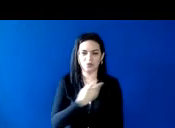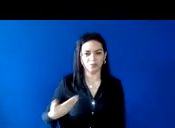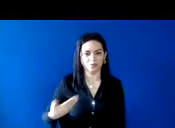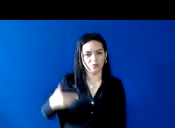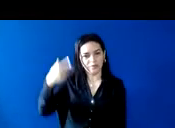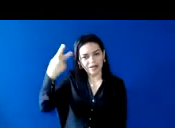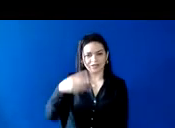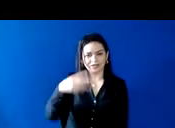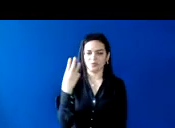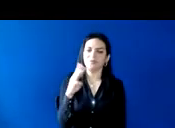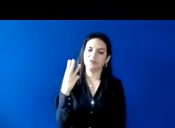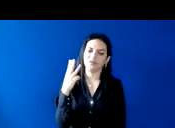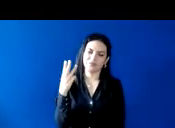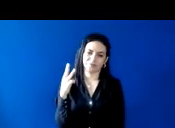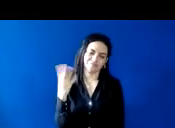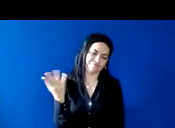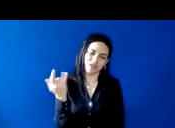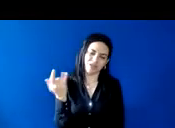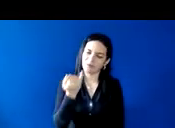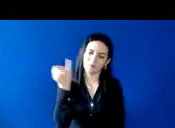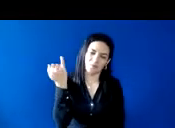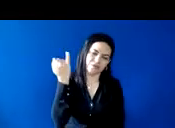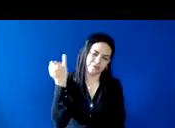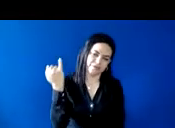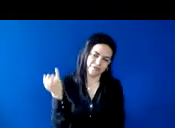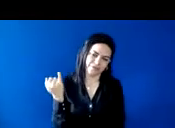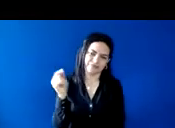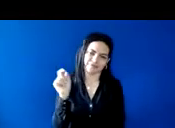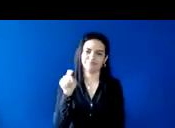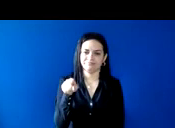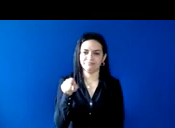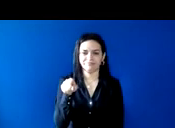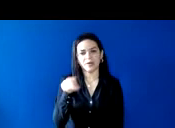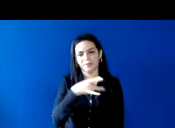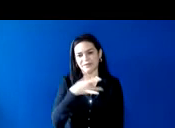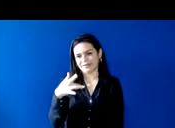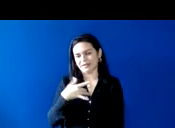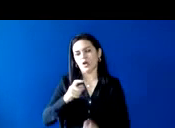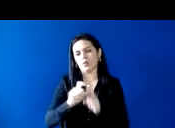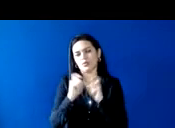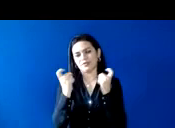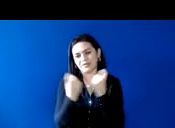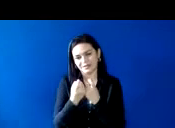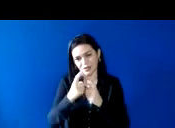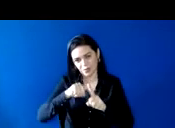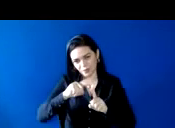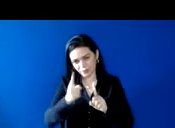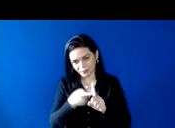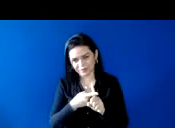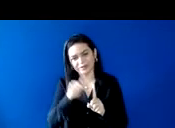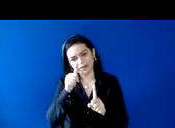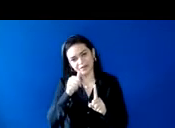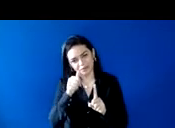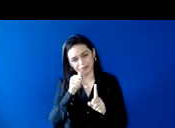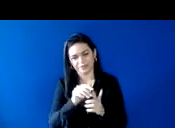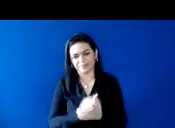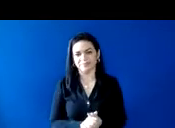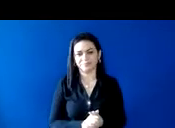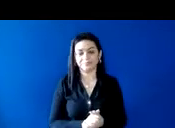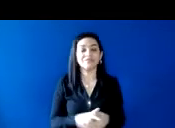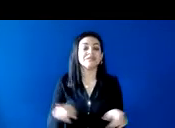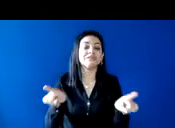Maranhão, né, a importância disso para a saúde sexual e reprodutiva das mulheres.